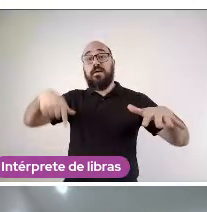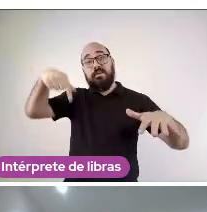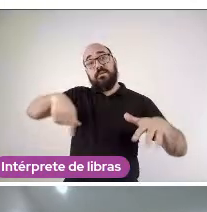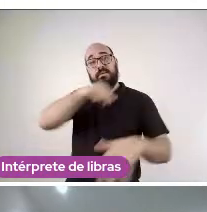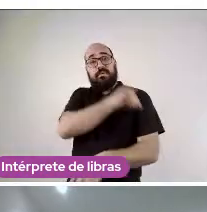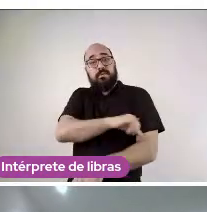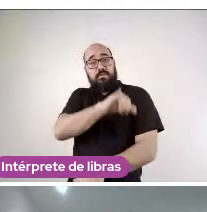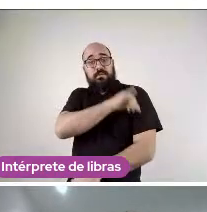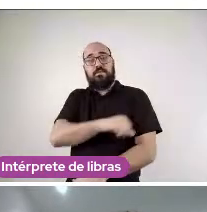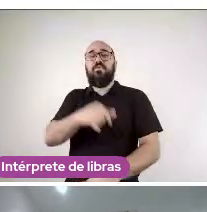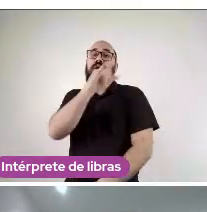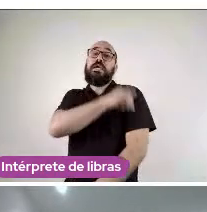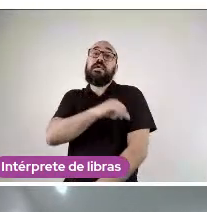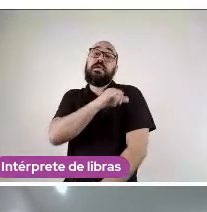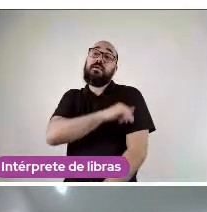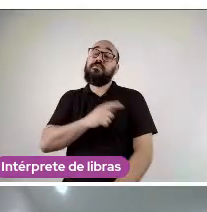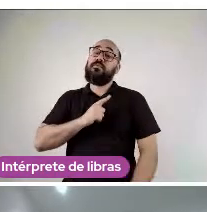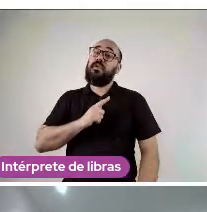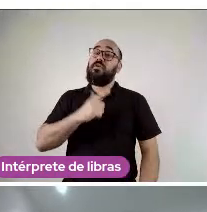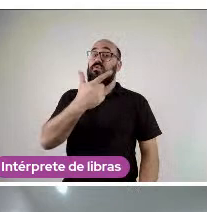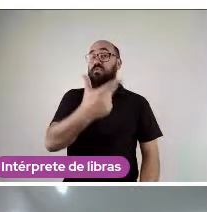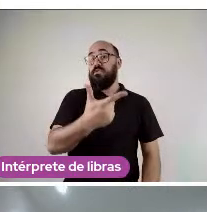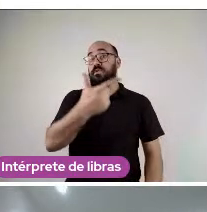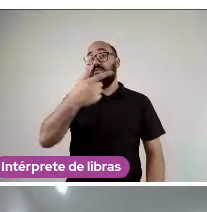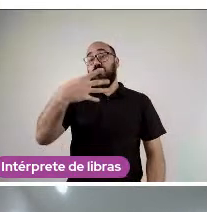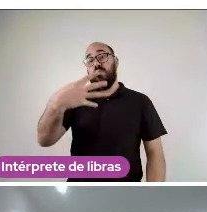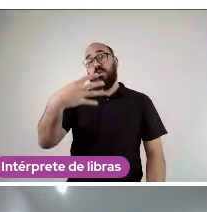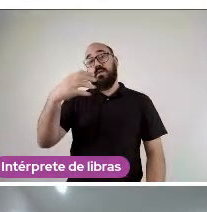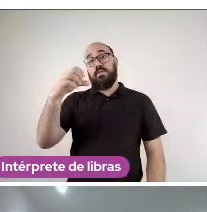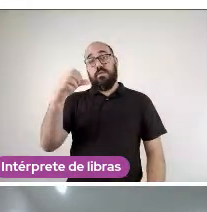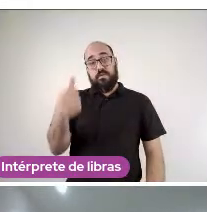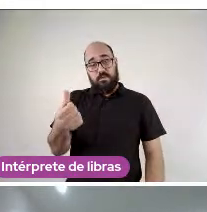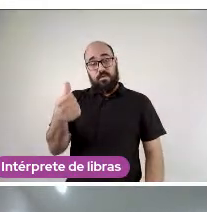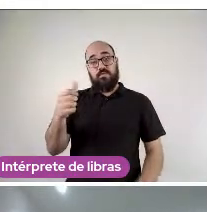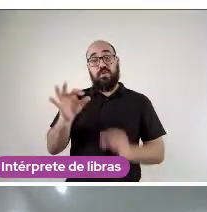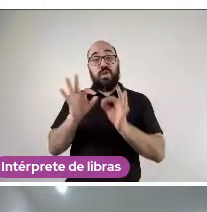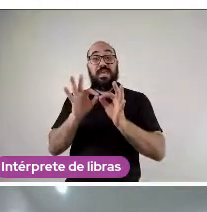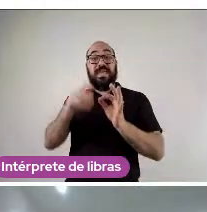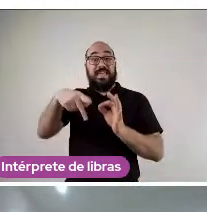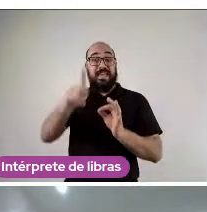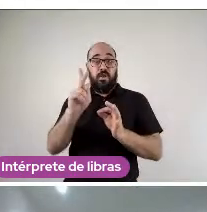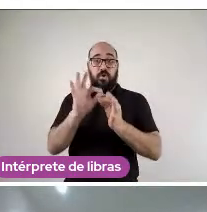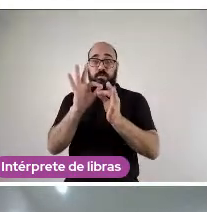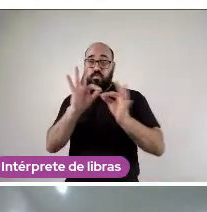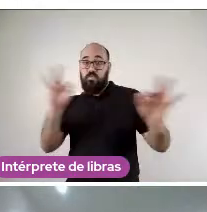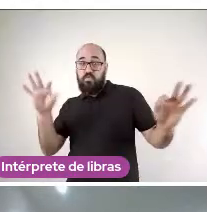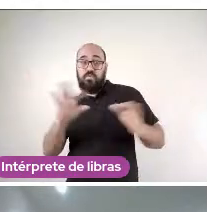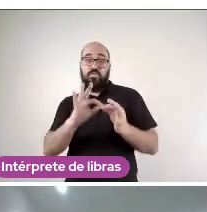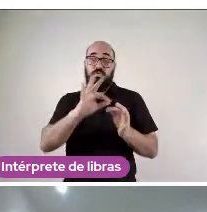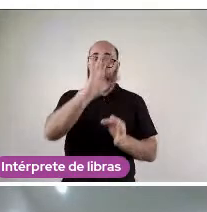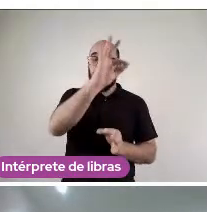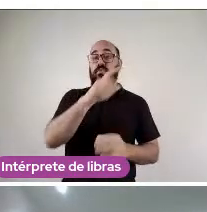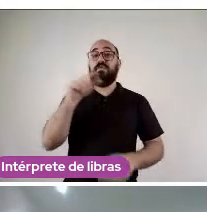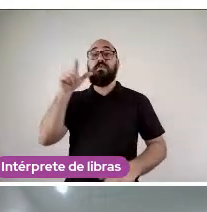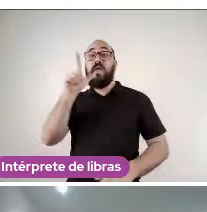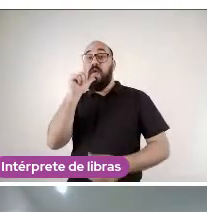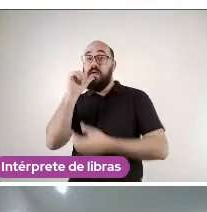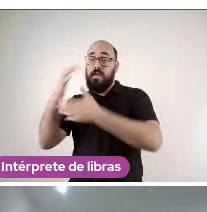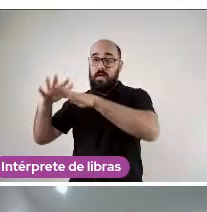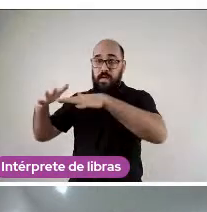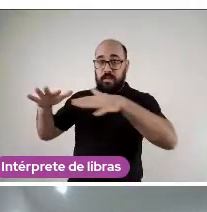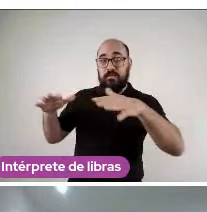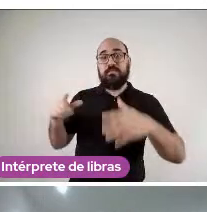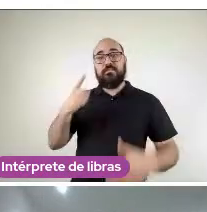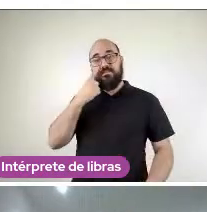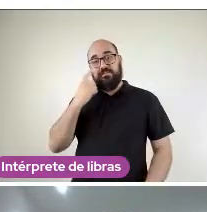Rio de Janeiro, ele tem 246 quilômetros de litoral e duas baías principais, a Baía de Guanabara e a Baía de Sepetiba. E agora